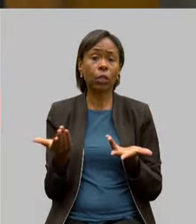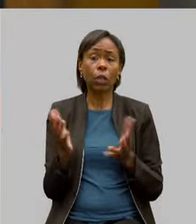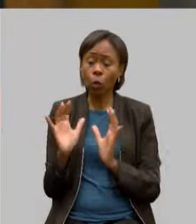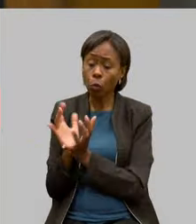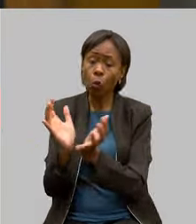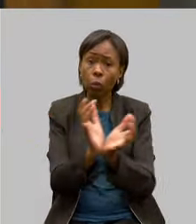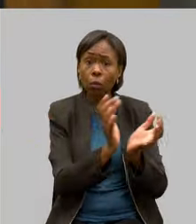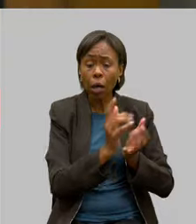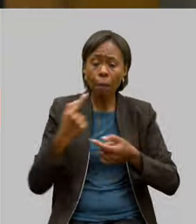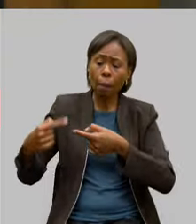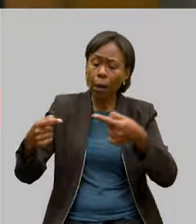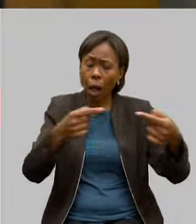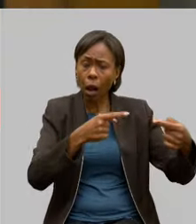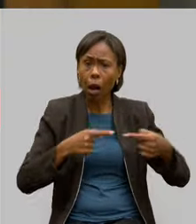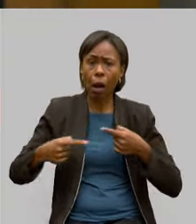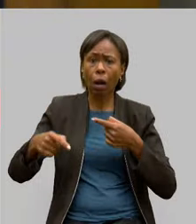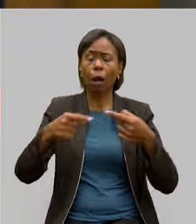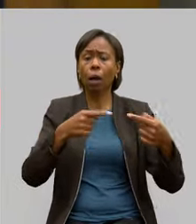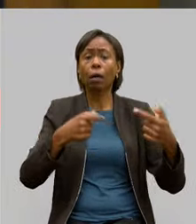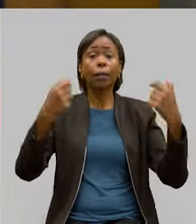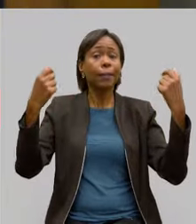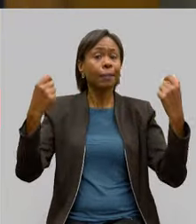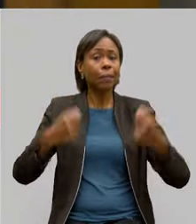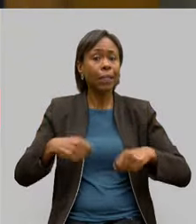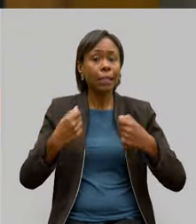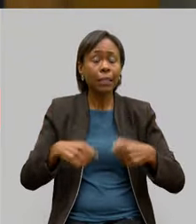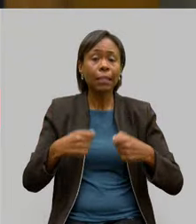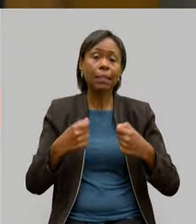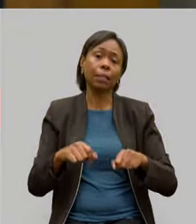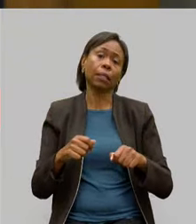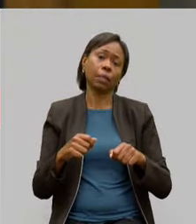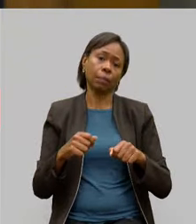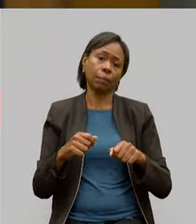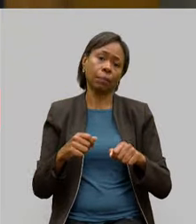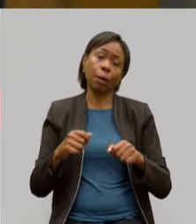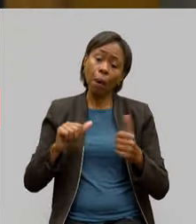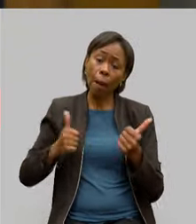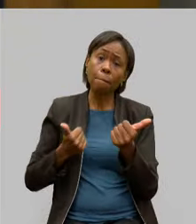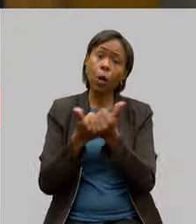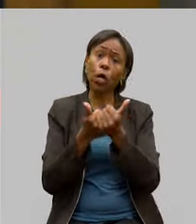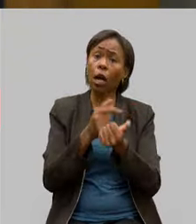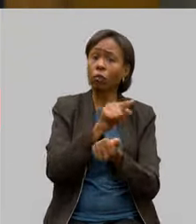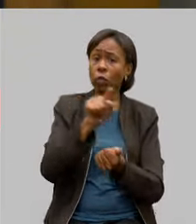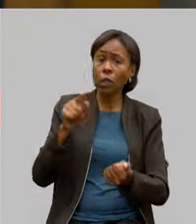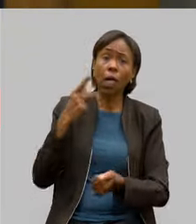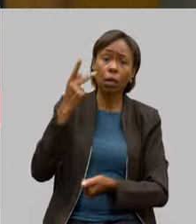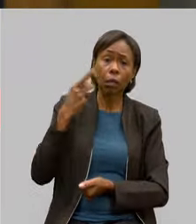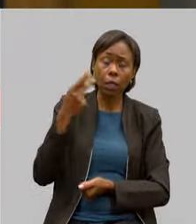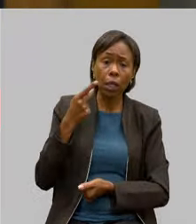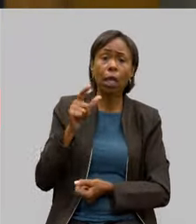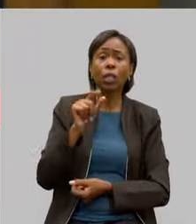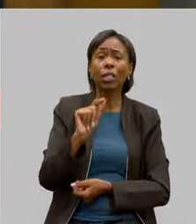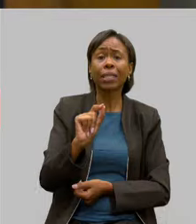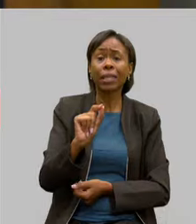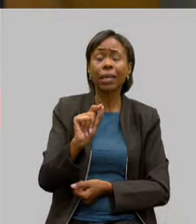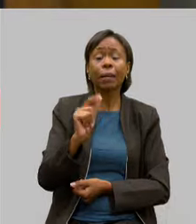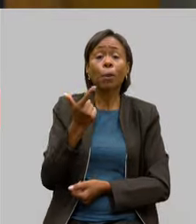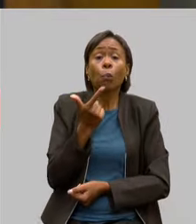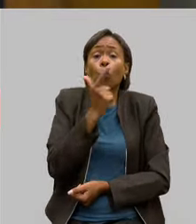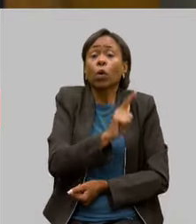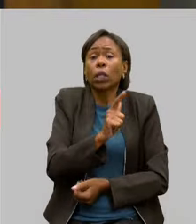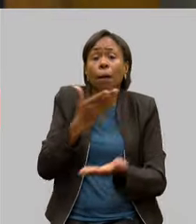nos apropriar Para apoiar vocês legisladores nesta missão de conseguir a